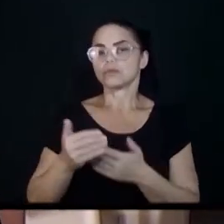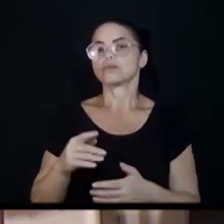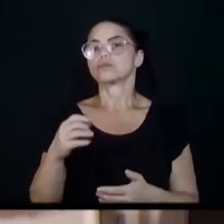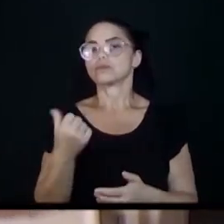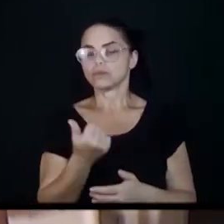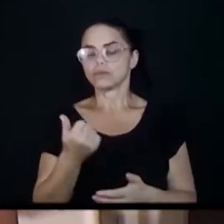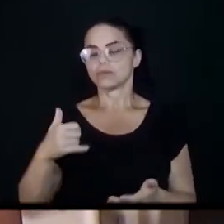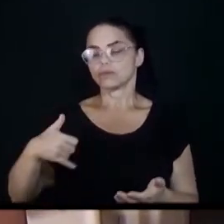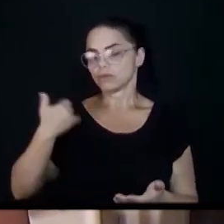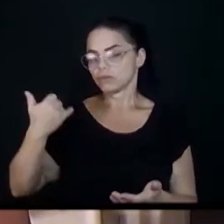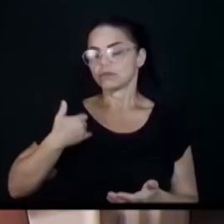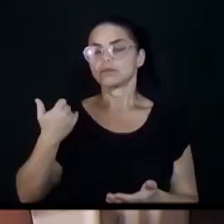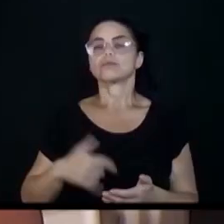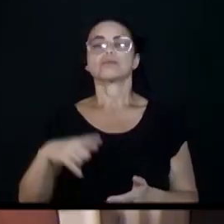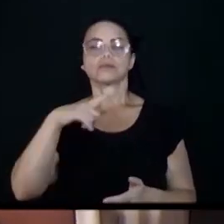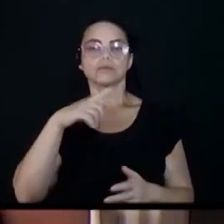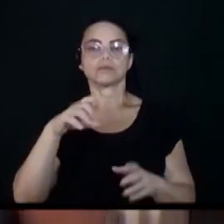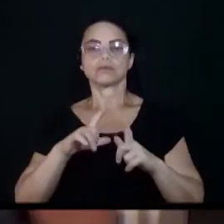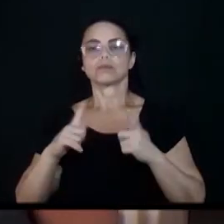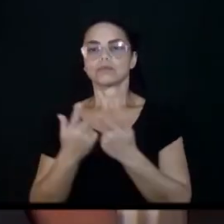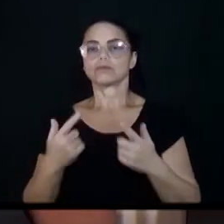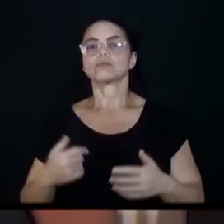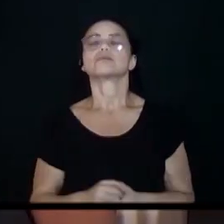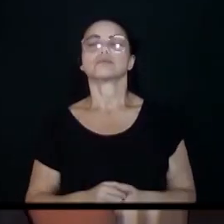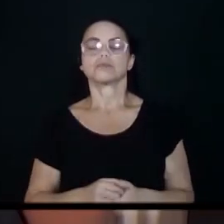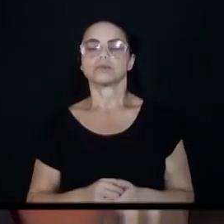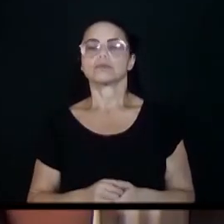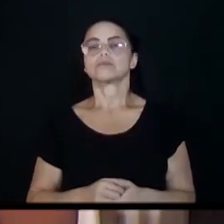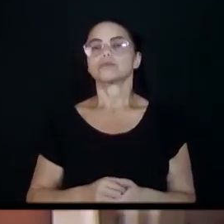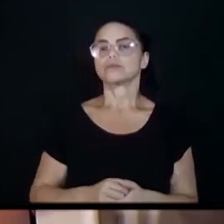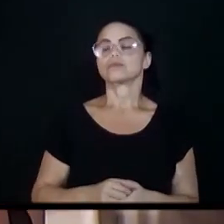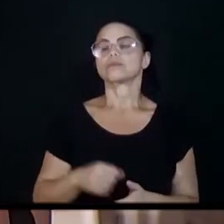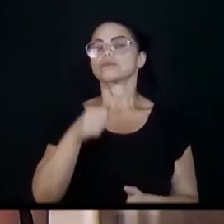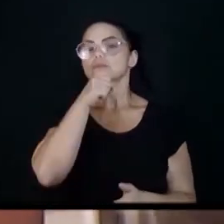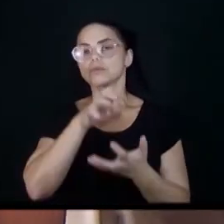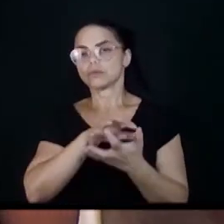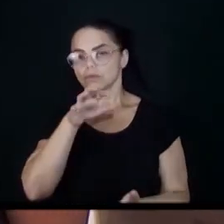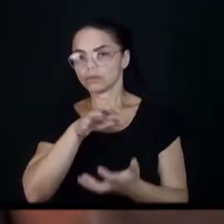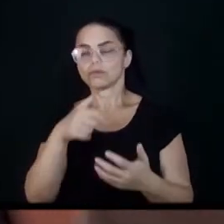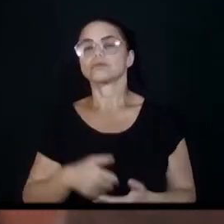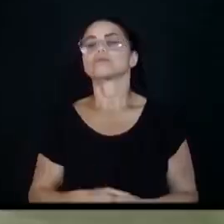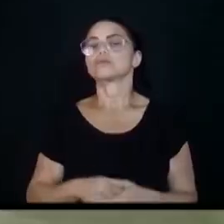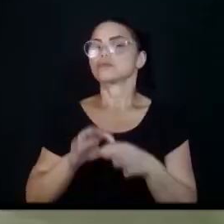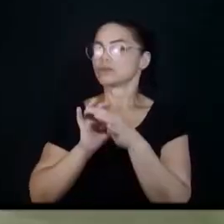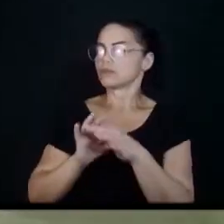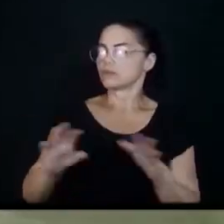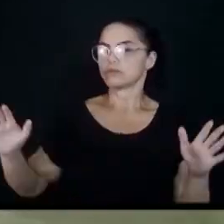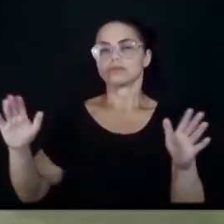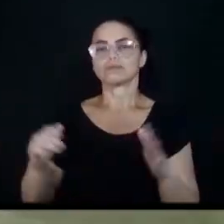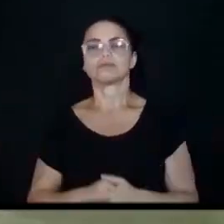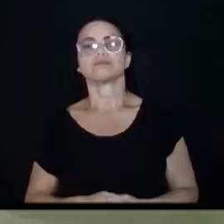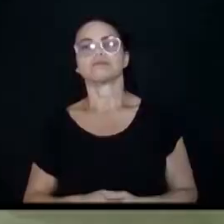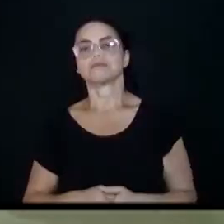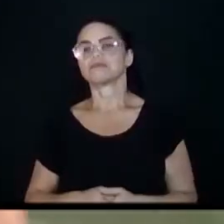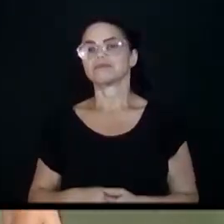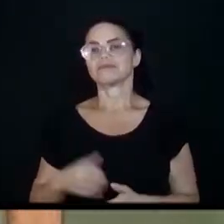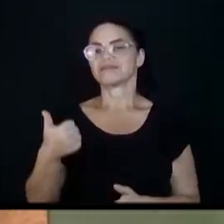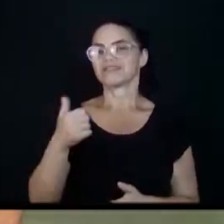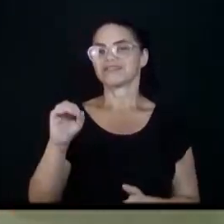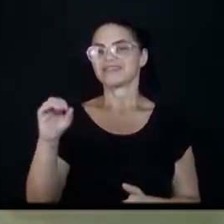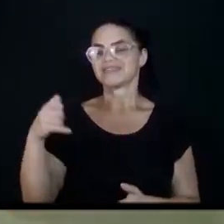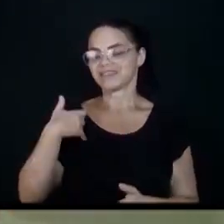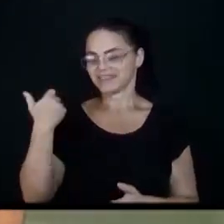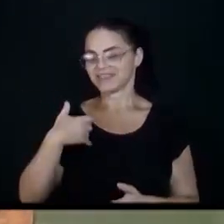temos o grupo da terceira idade, que aí é livre, vai até os 100 anos, tá? Então é para todas